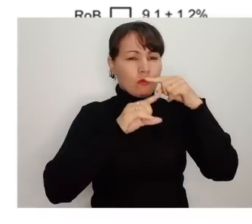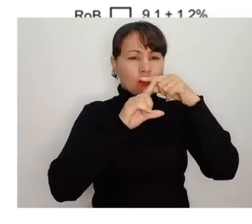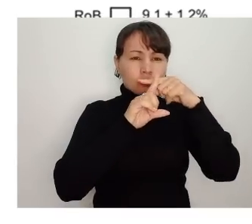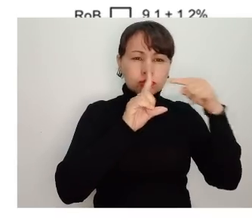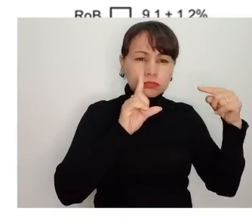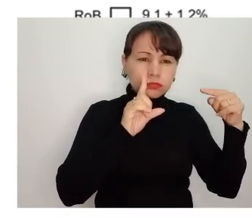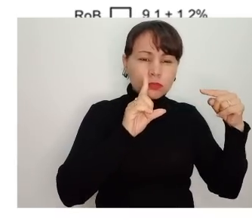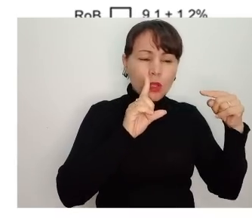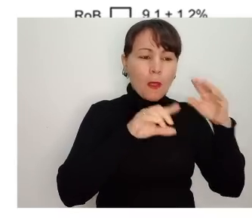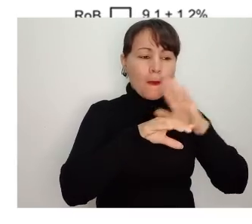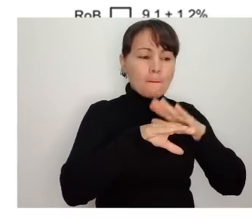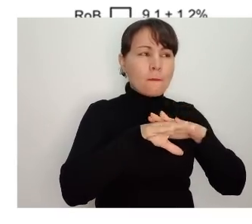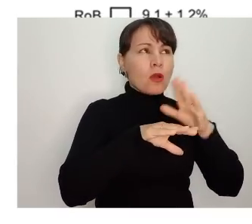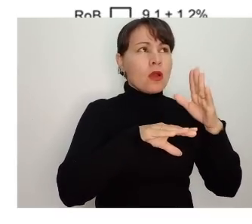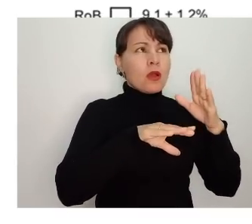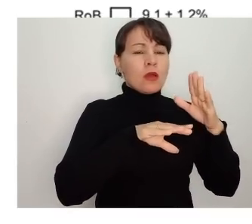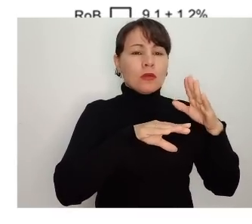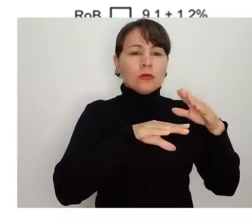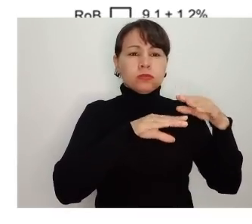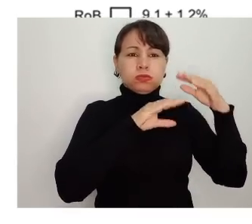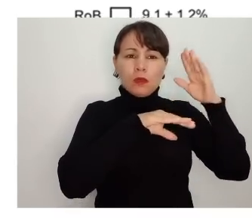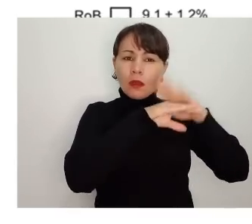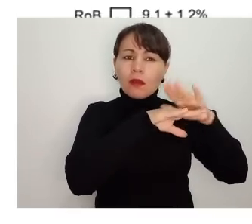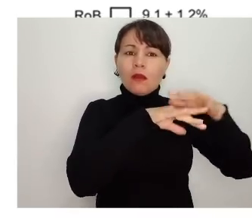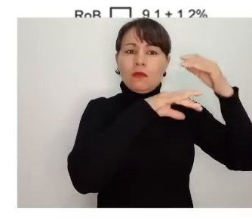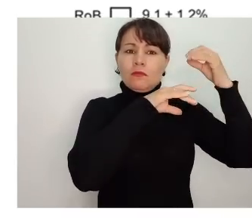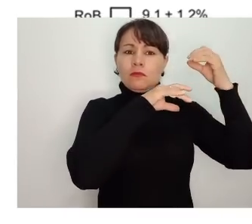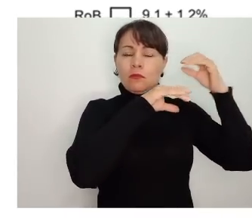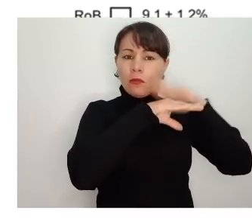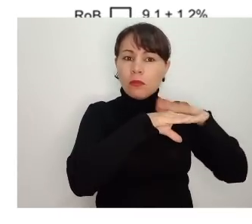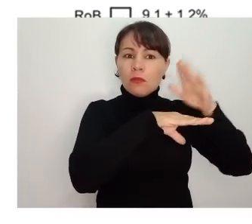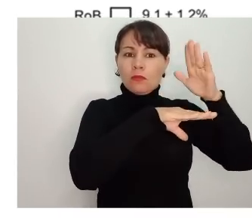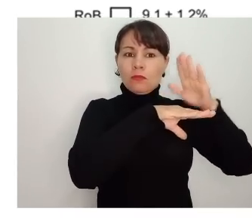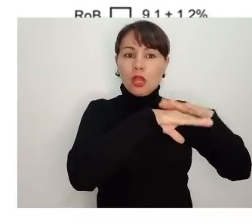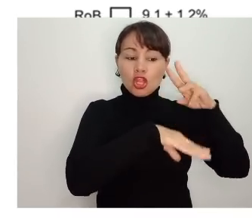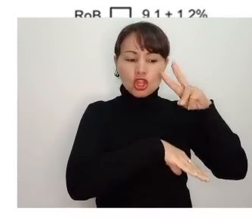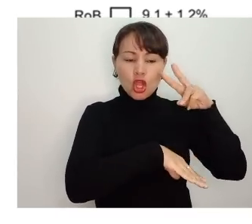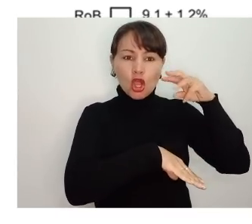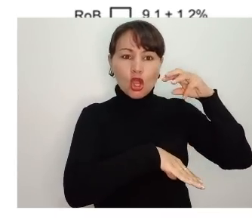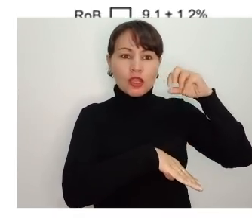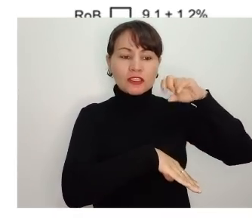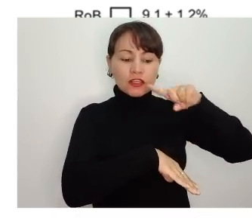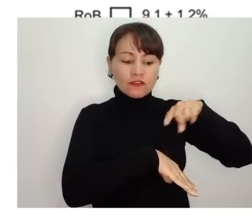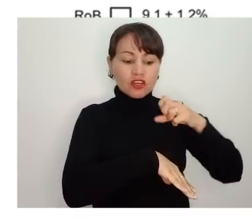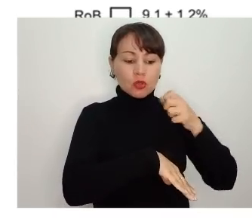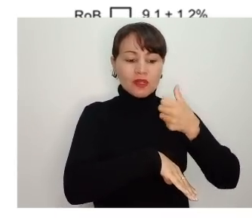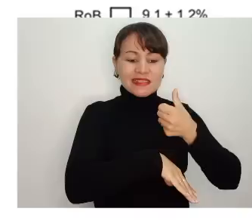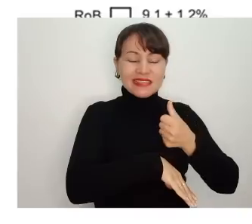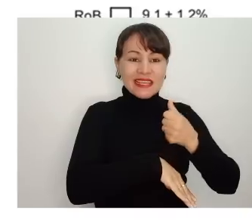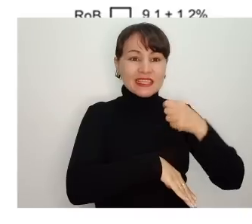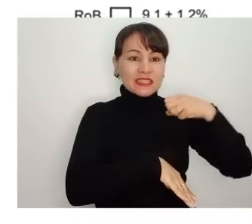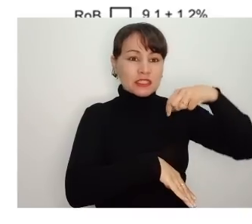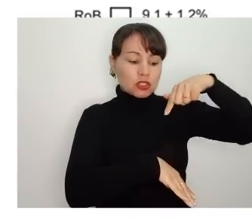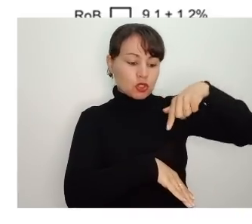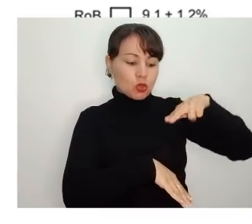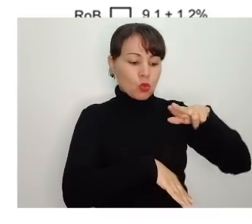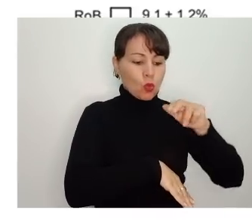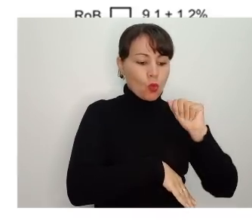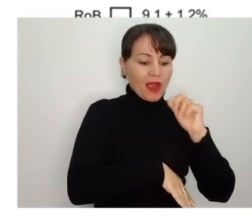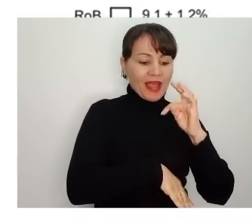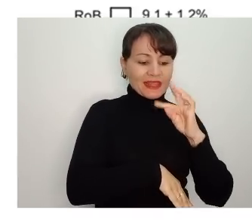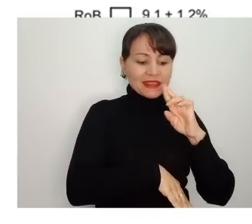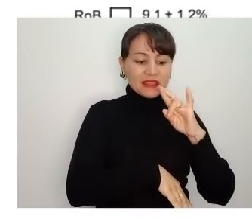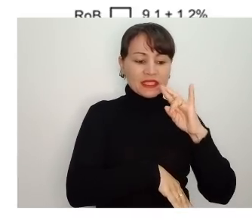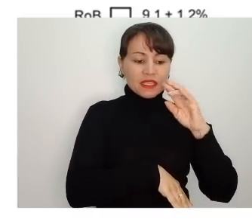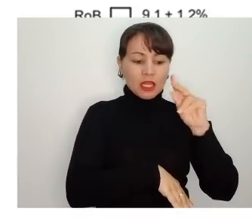mil sinapses por neurônio, nós vamos ter 2,6